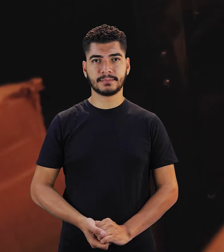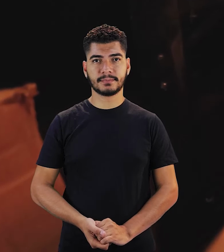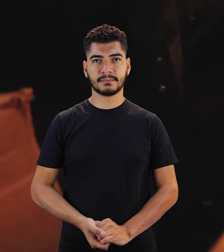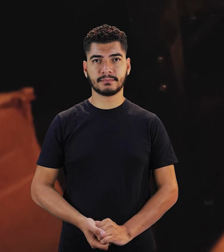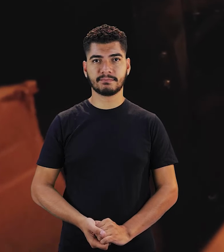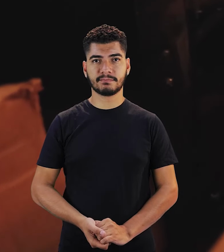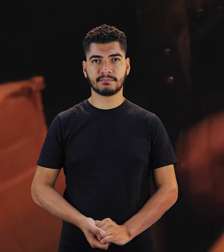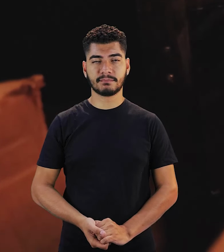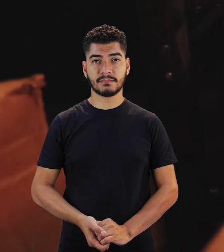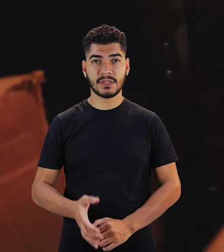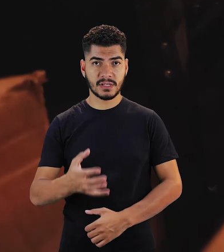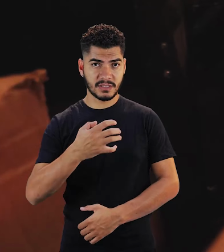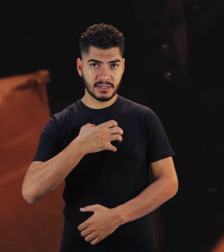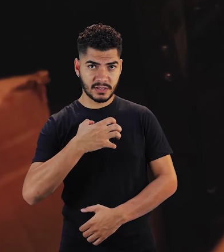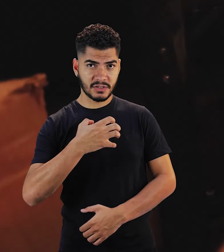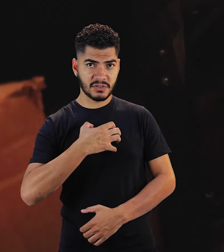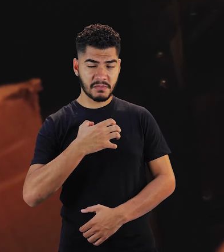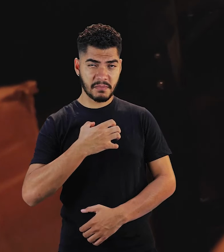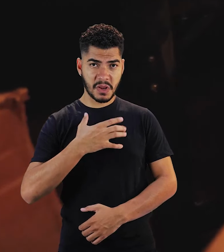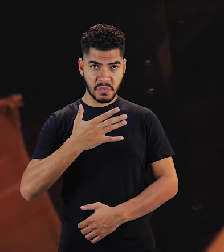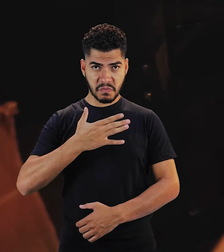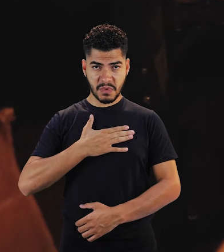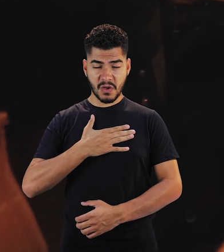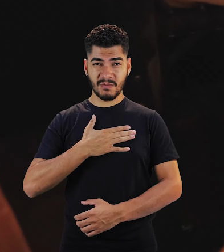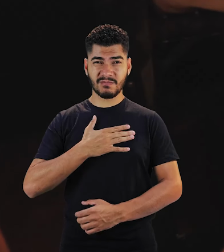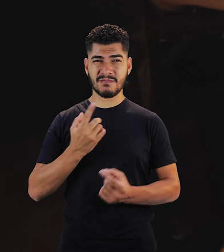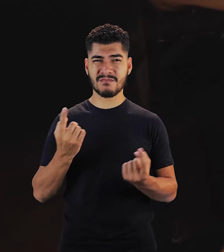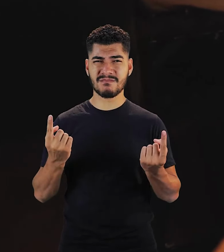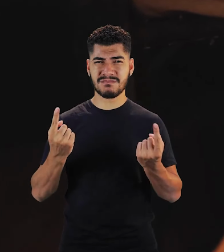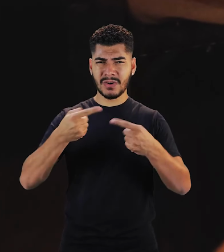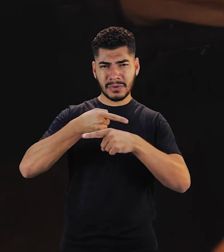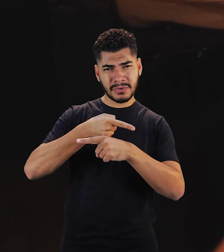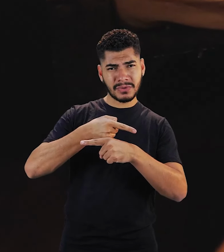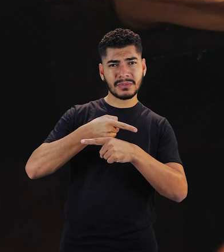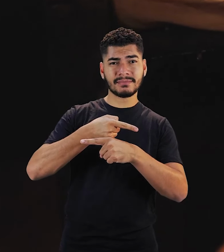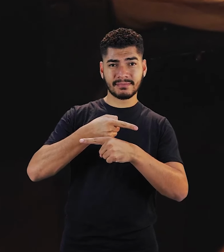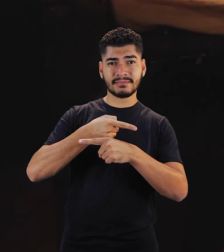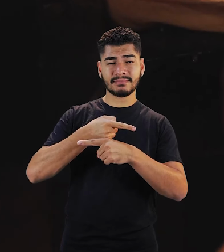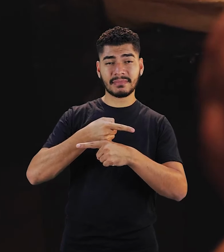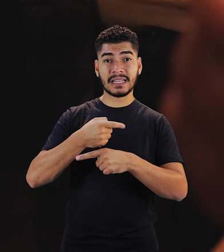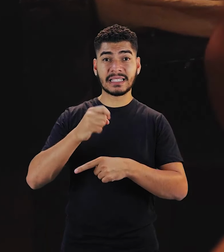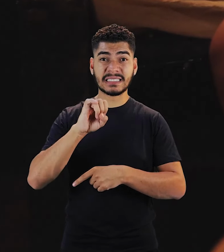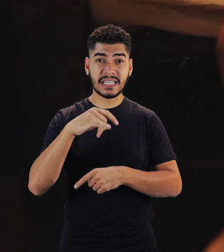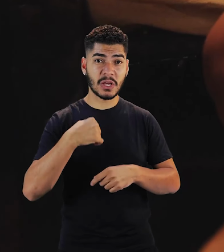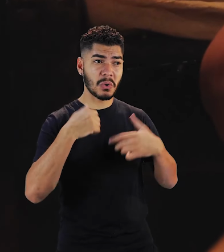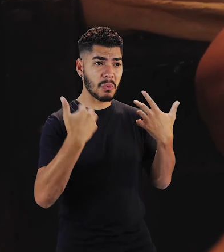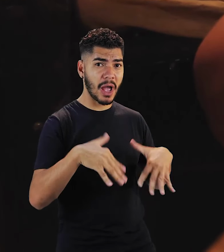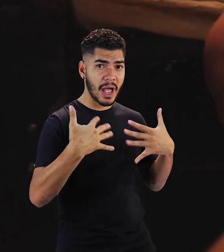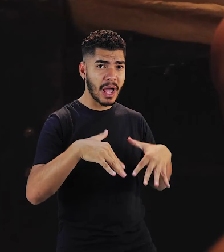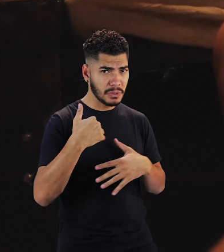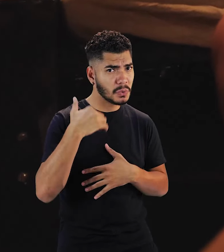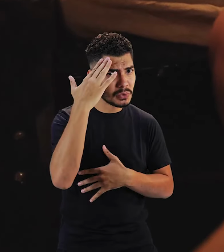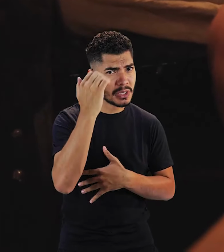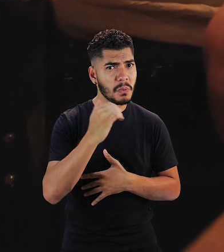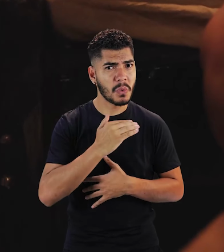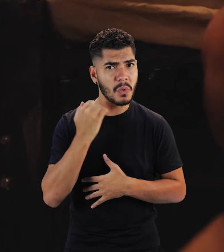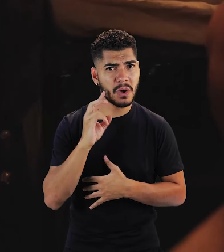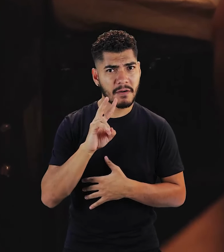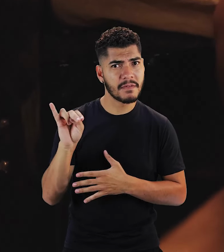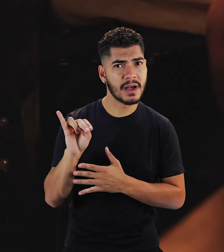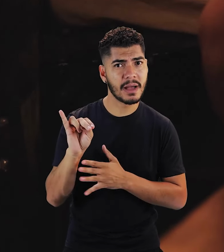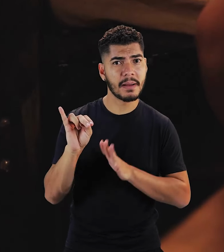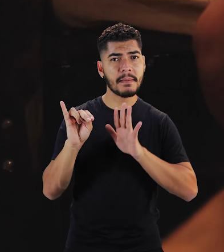Meus sentimentos são contraditórios, pois há o desespero de saber que provavelmente irei morrer, mas